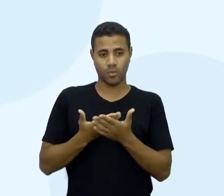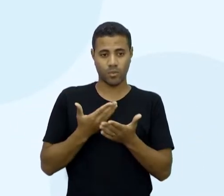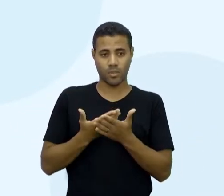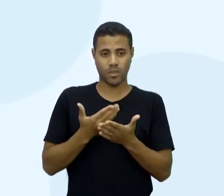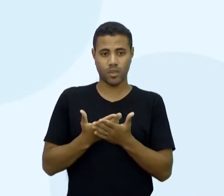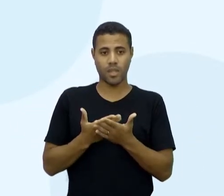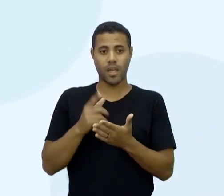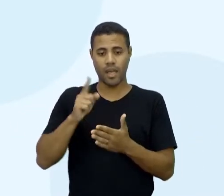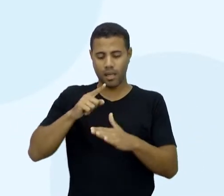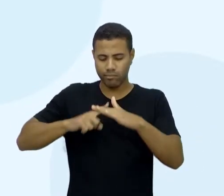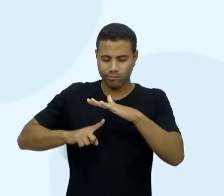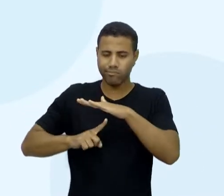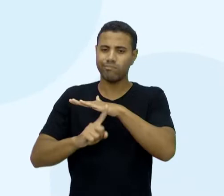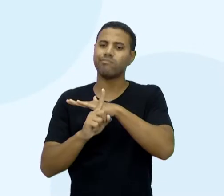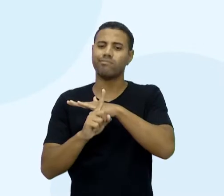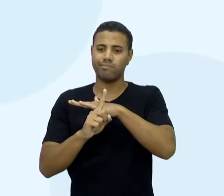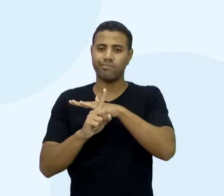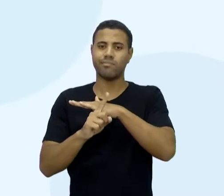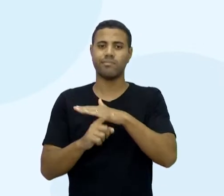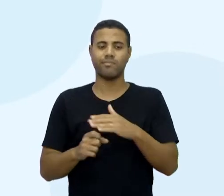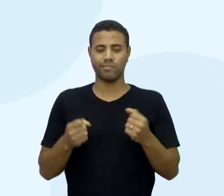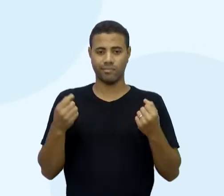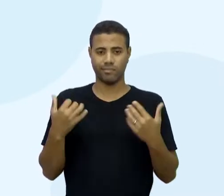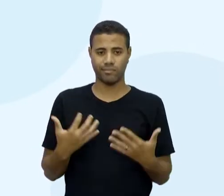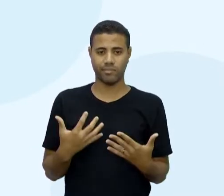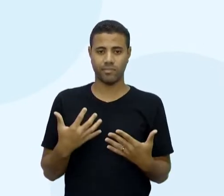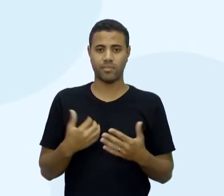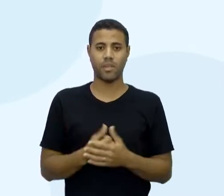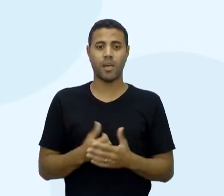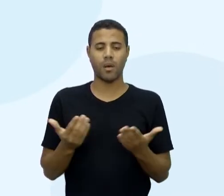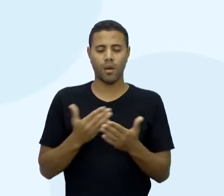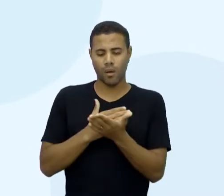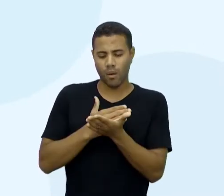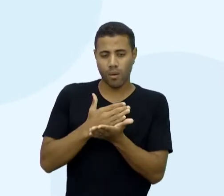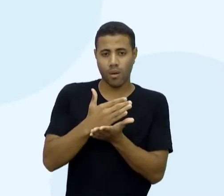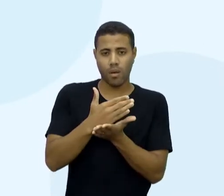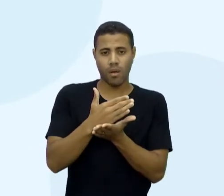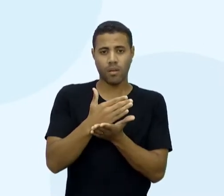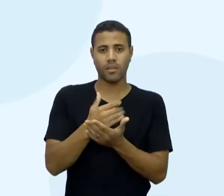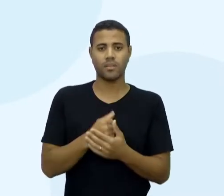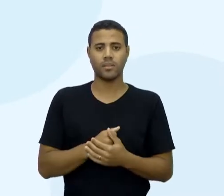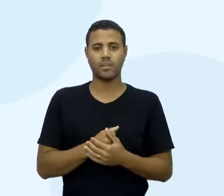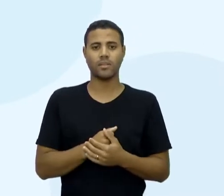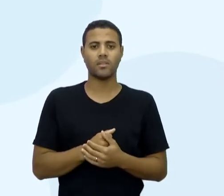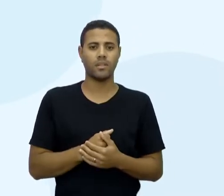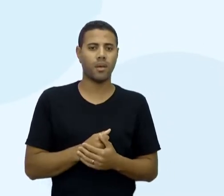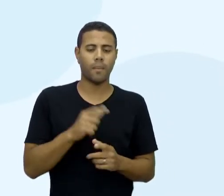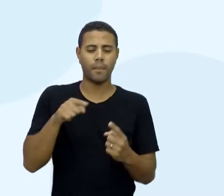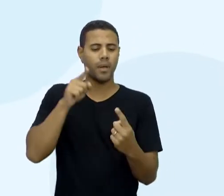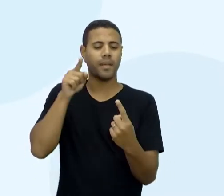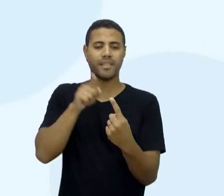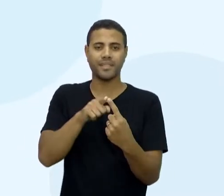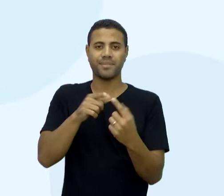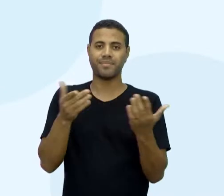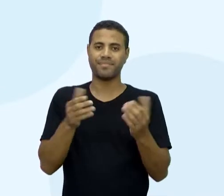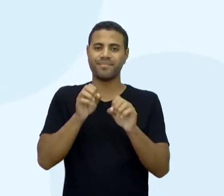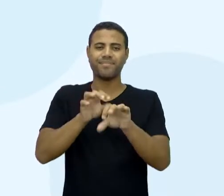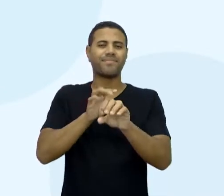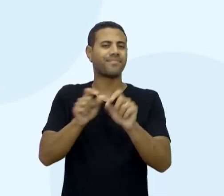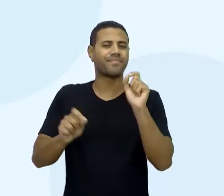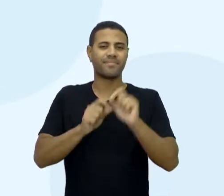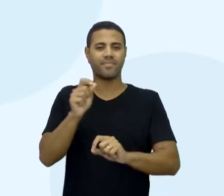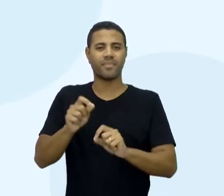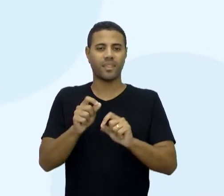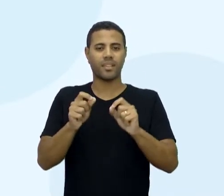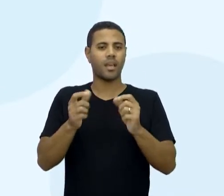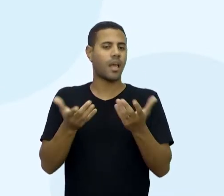o protagonista. E, por fim, agora no nosso comecinho, né, quais são os objetivos da aula de hoje? Na aula de hoje,